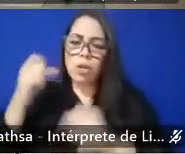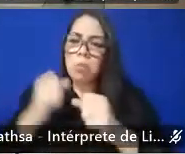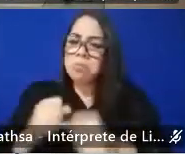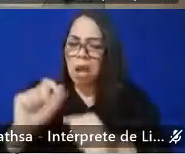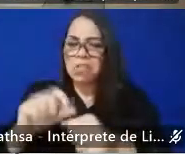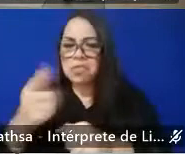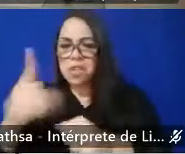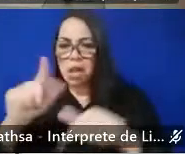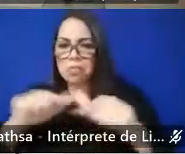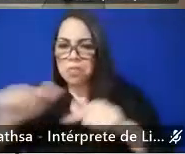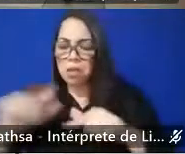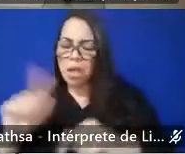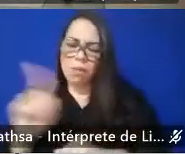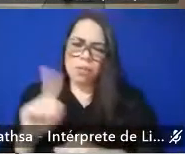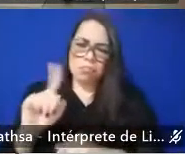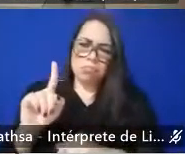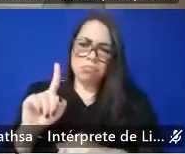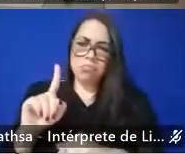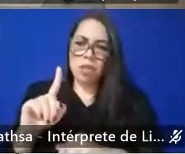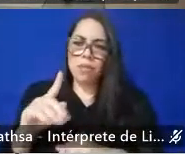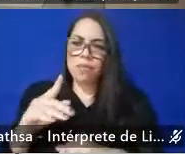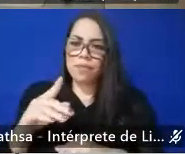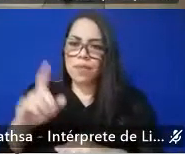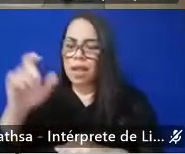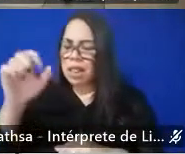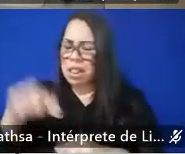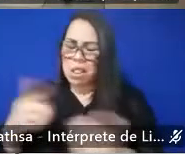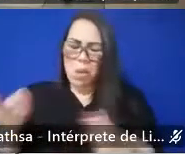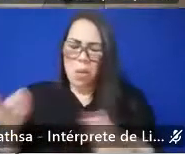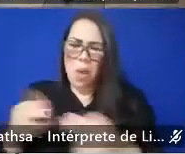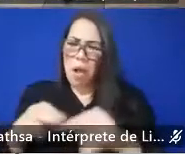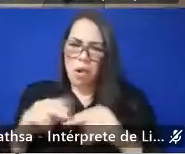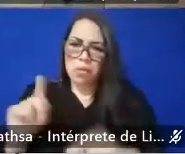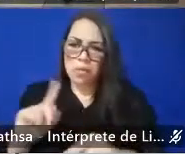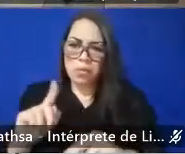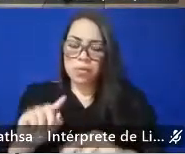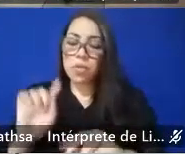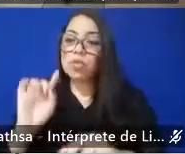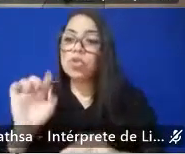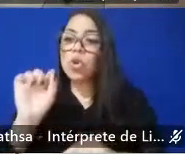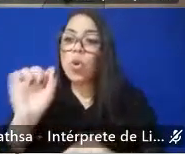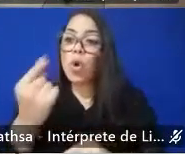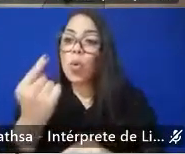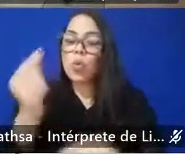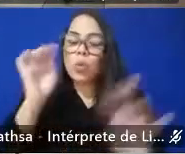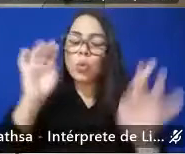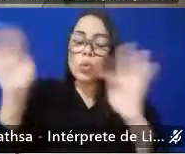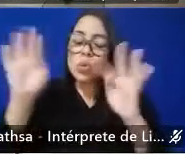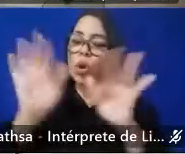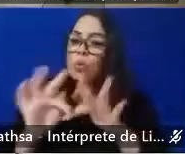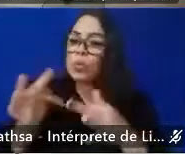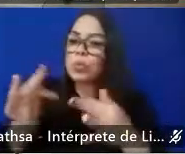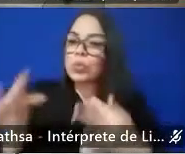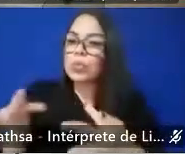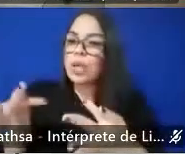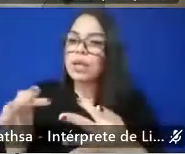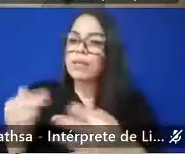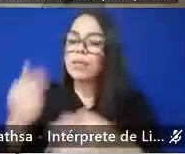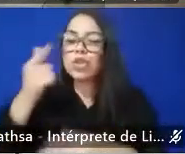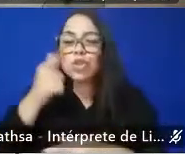execução não é Cássia eu vou apenas falar de um sonho simples e pela mente alcançável